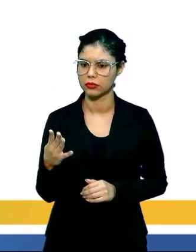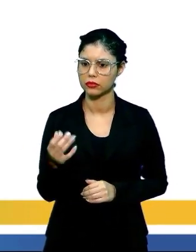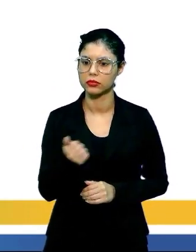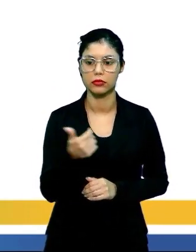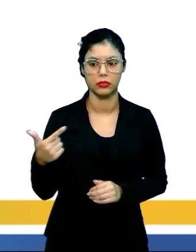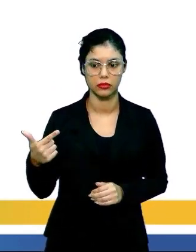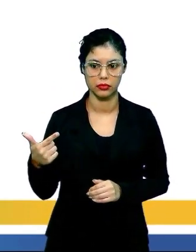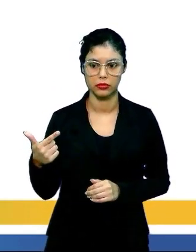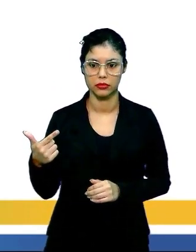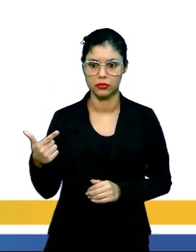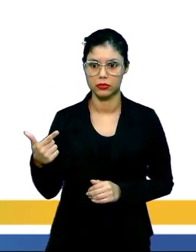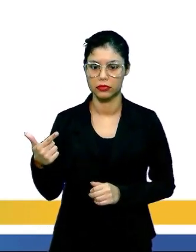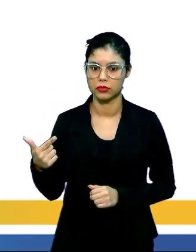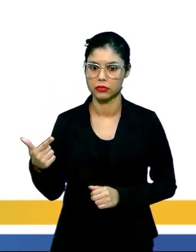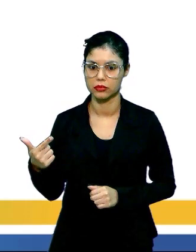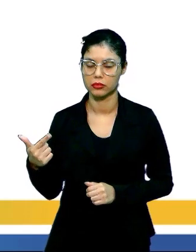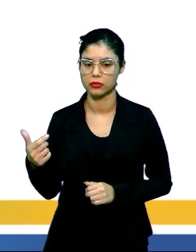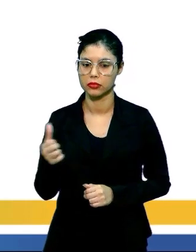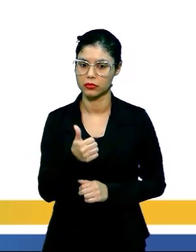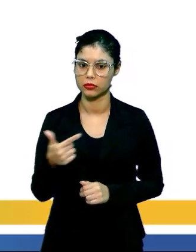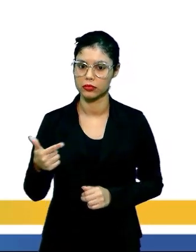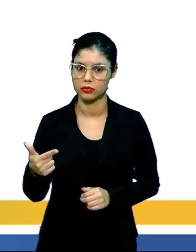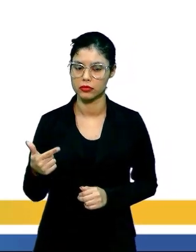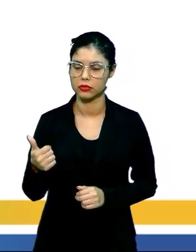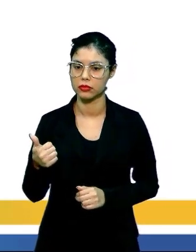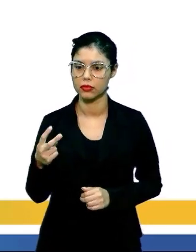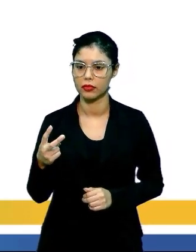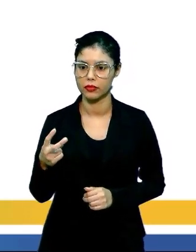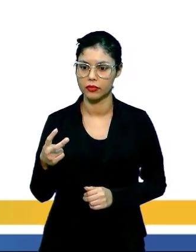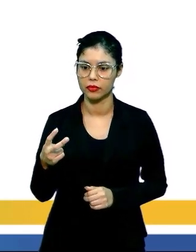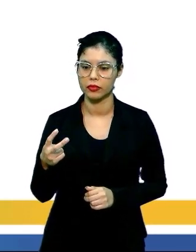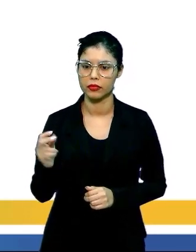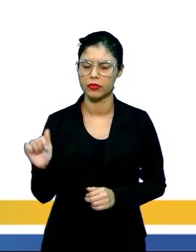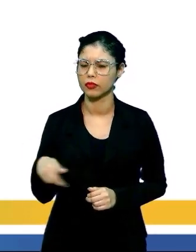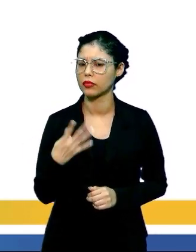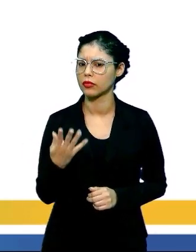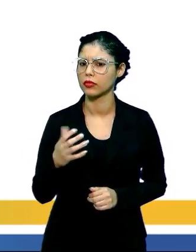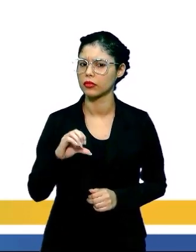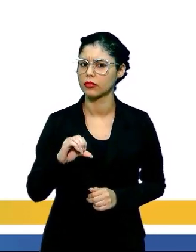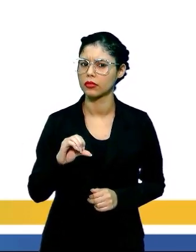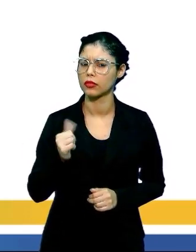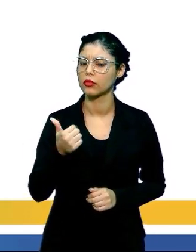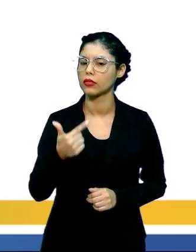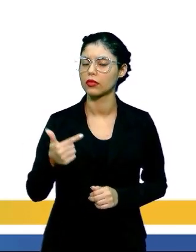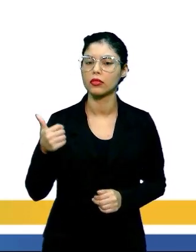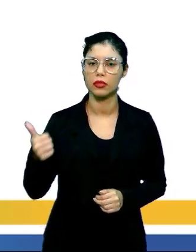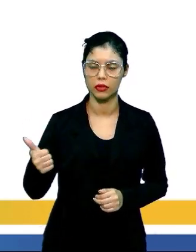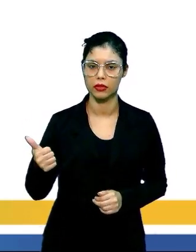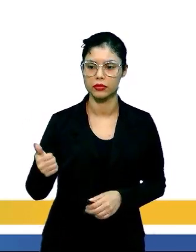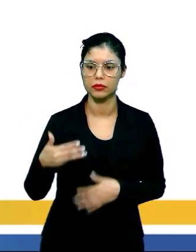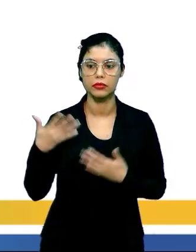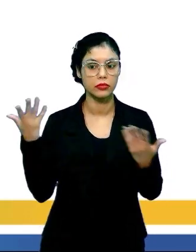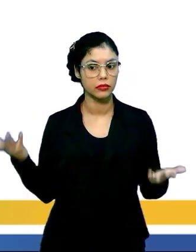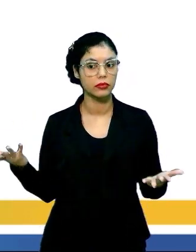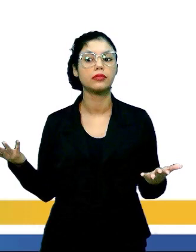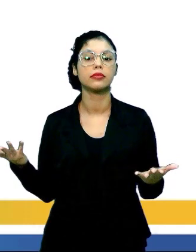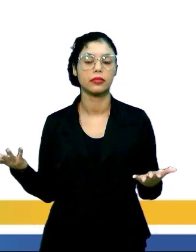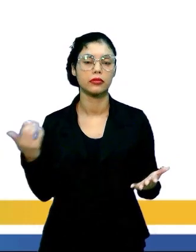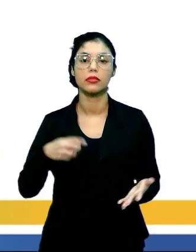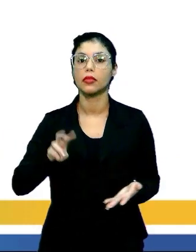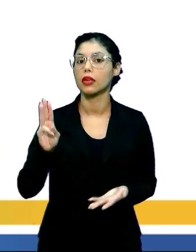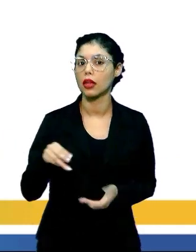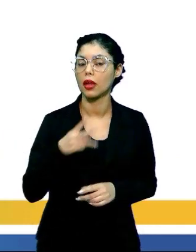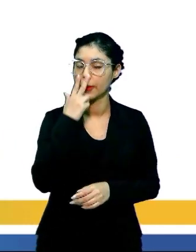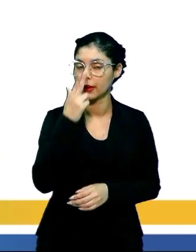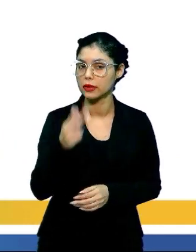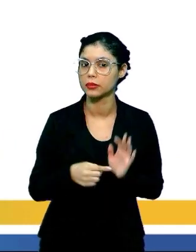18? 12. Quantos que tem 12 anos? 15. Quantos que tem 9 anos? 21. Então, quem é